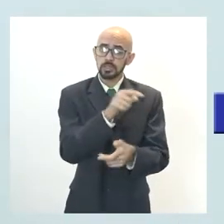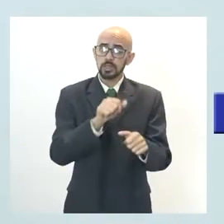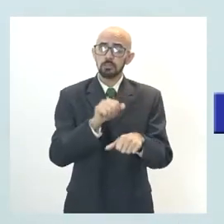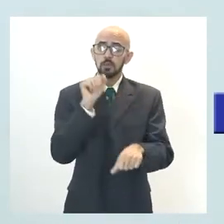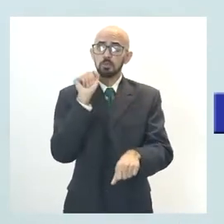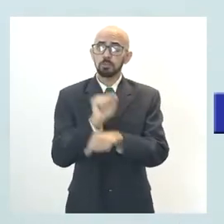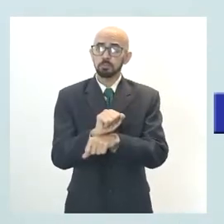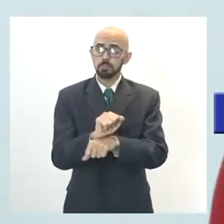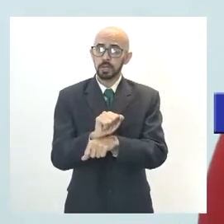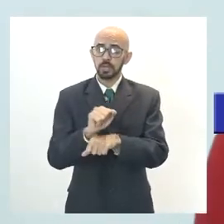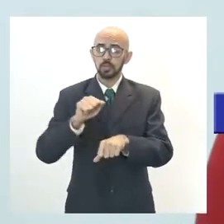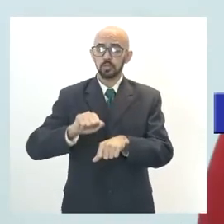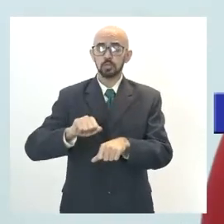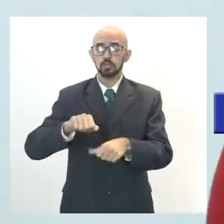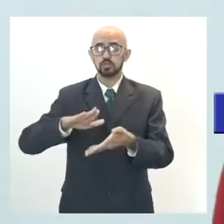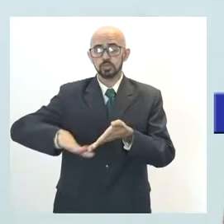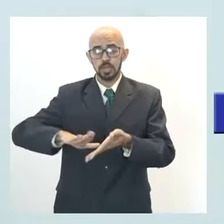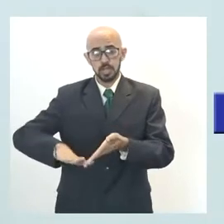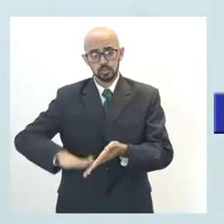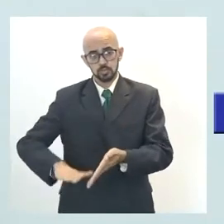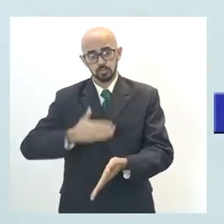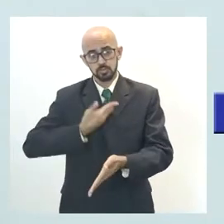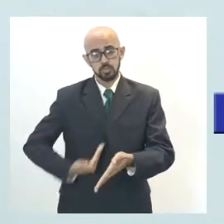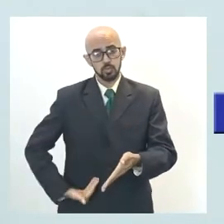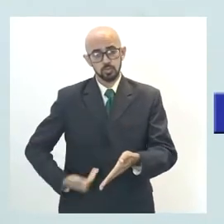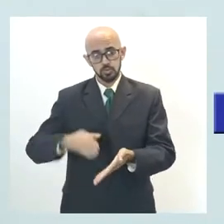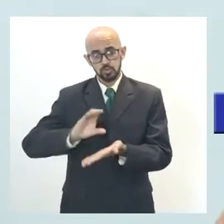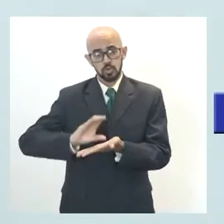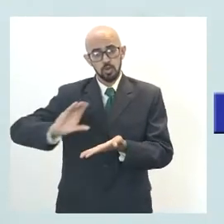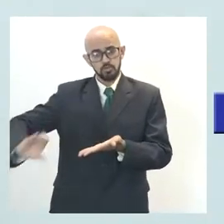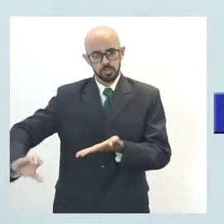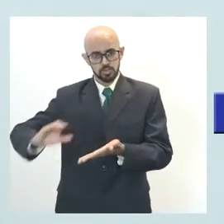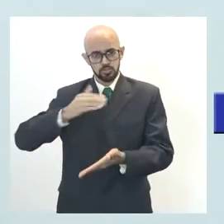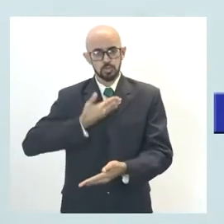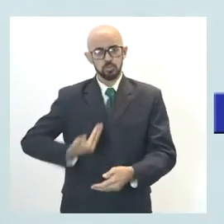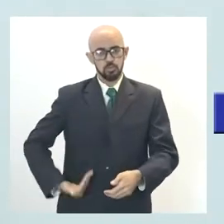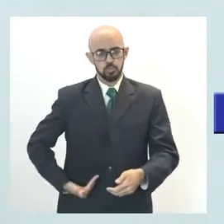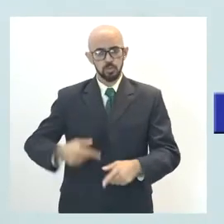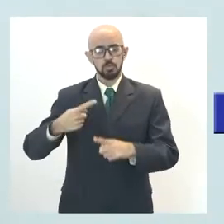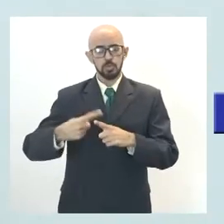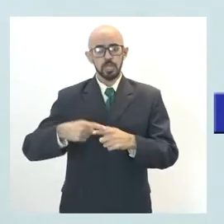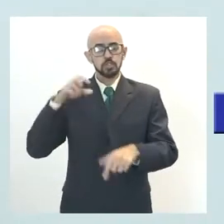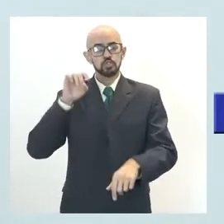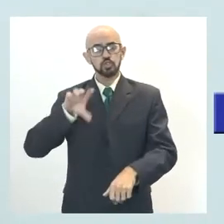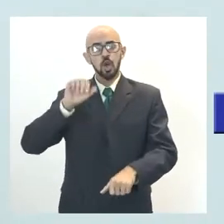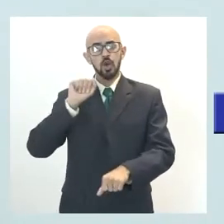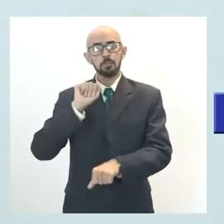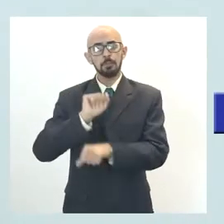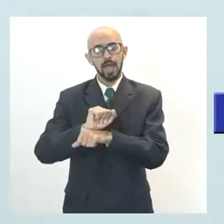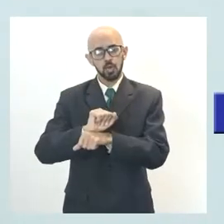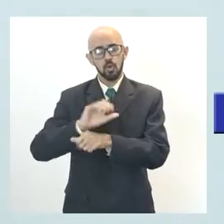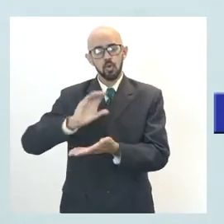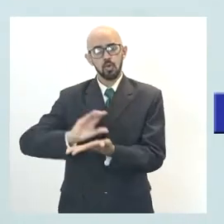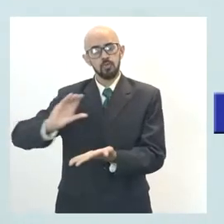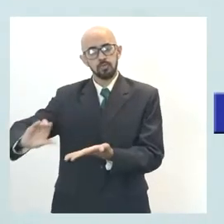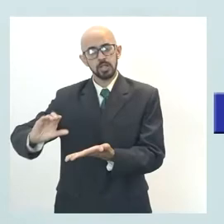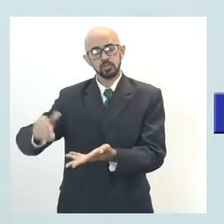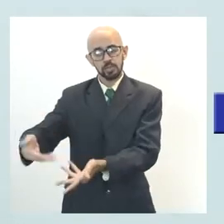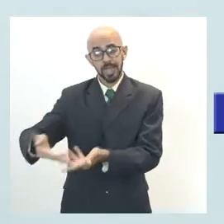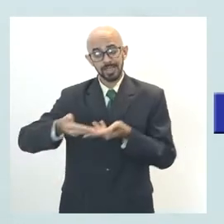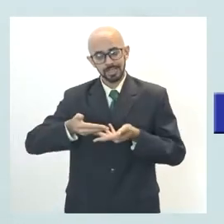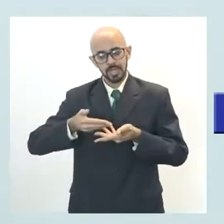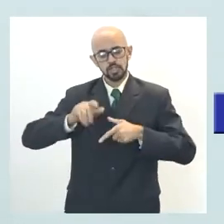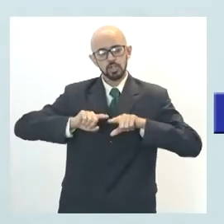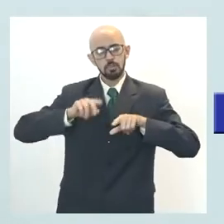o congelamento dos gastos públicos na verdade funcionamento do investimento público porque só se Congelou o que tem atende a população mas não se